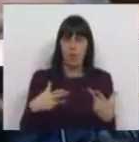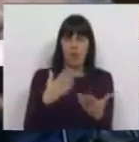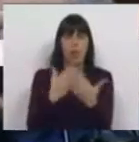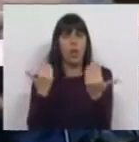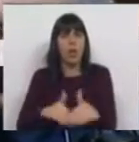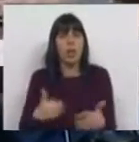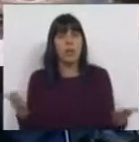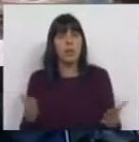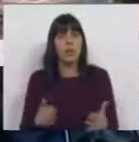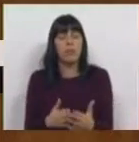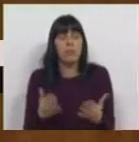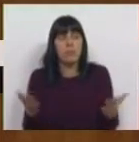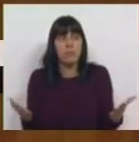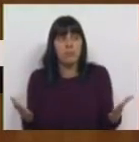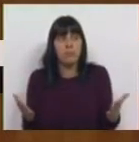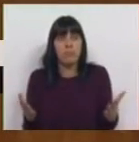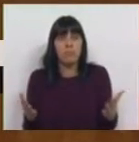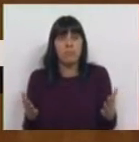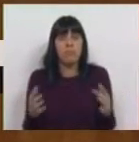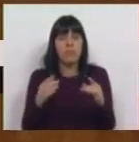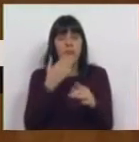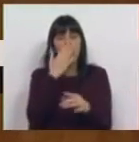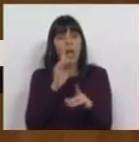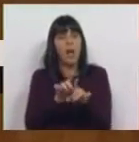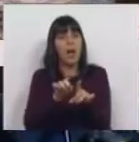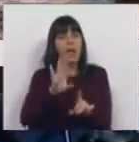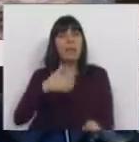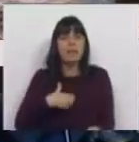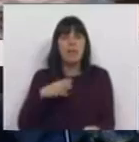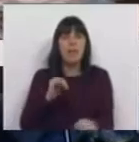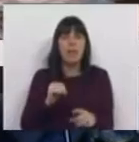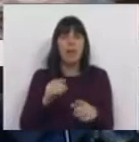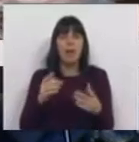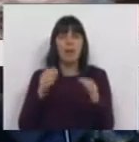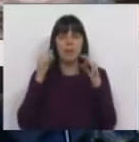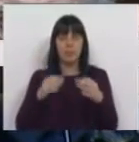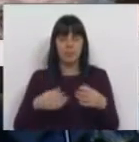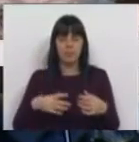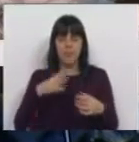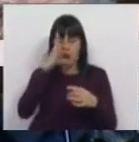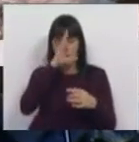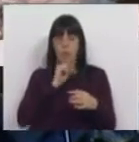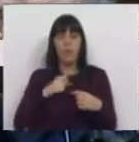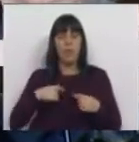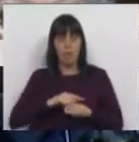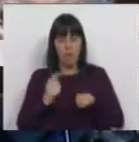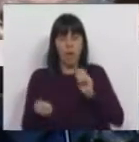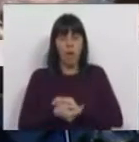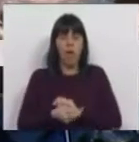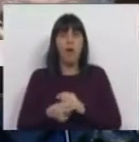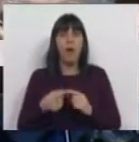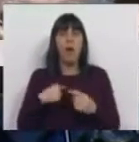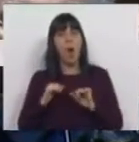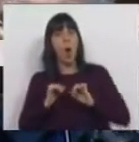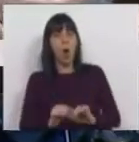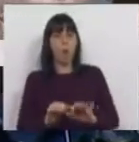aos limites. E, portanto, é aquele momento em que o CDS despe as vestes de governo e veste as vestes